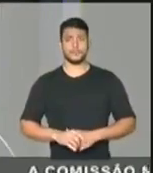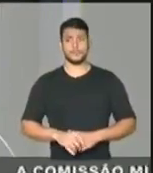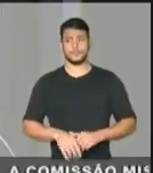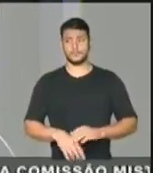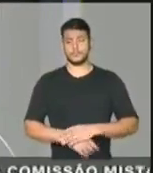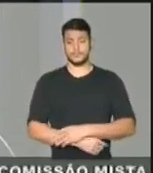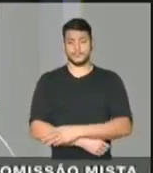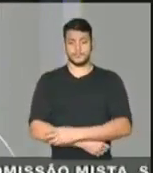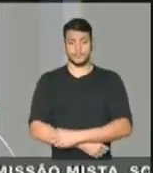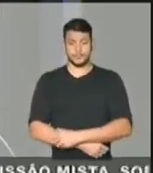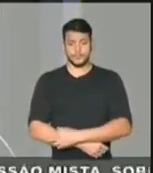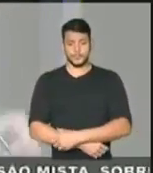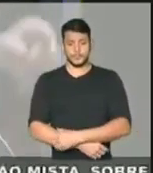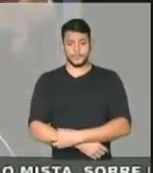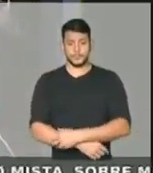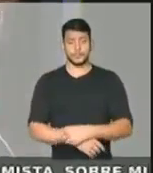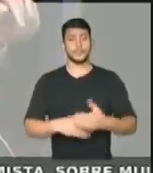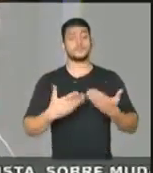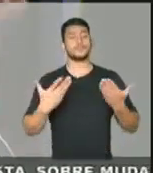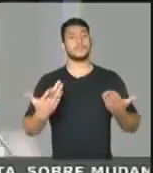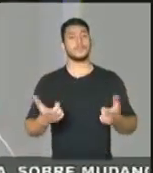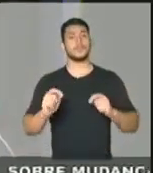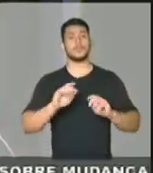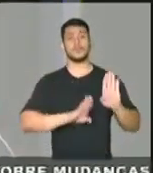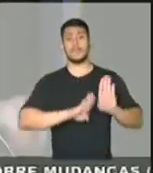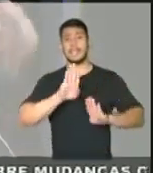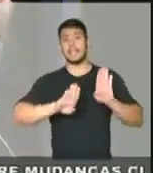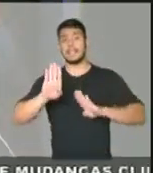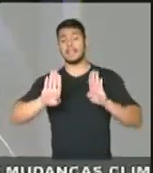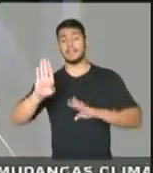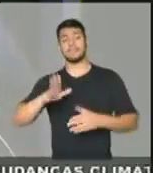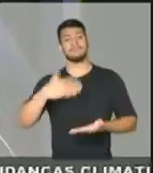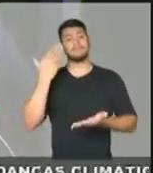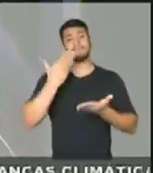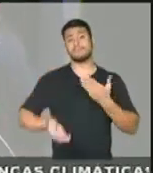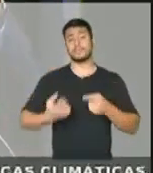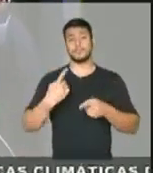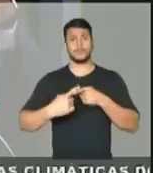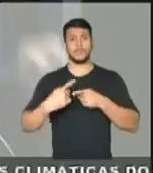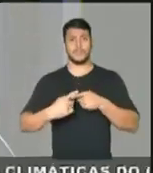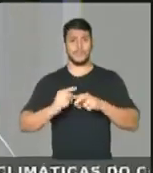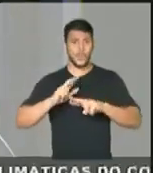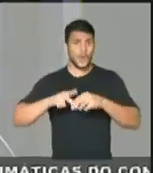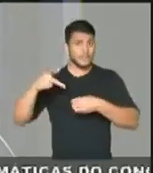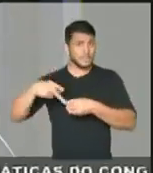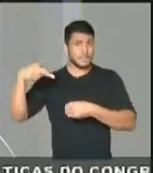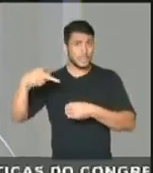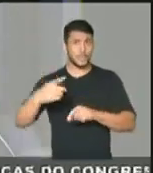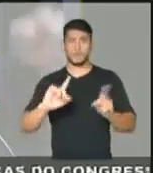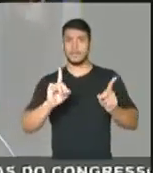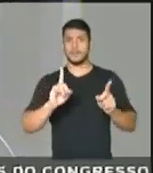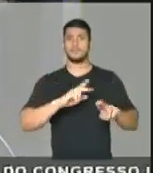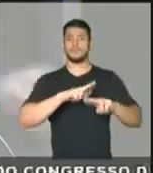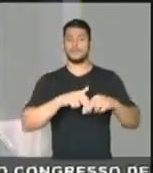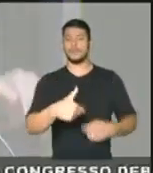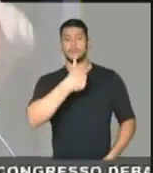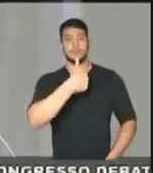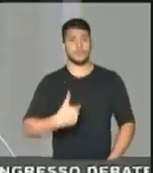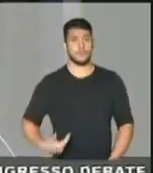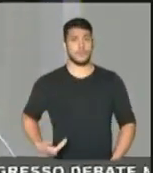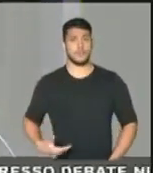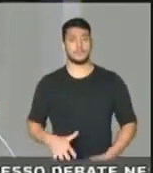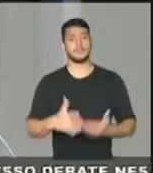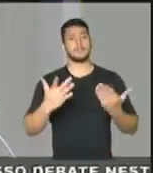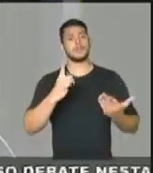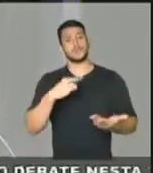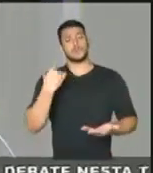ganhar muito dinheiro com o petróleo brasileiro. E o leilão foi um fracasso, não por causa do petróleo, mas por causa do governo. Nós,